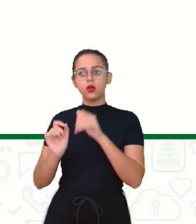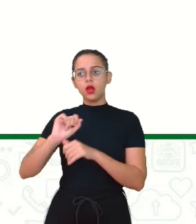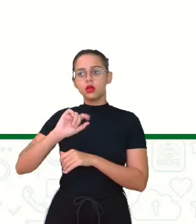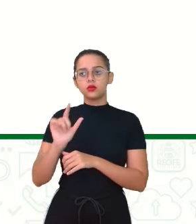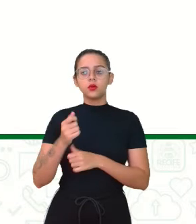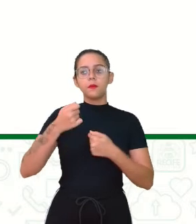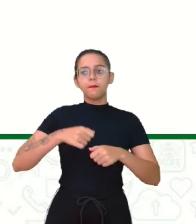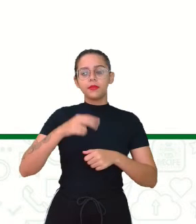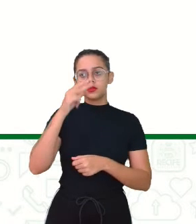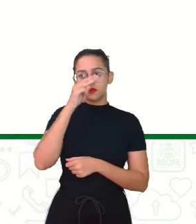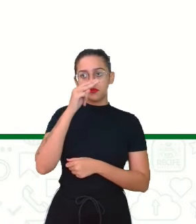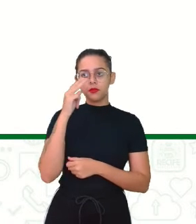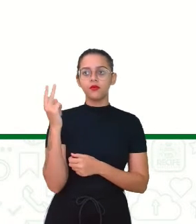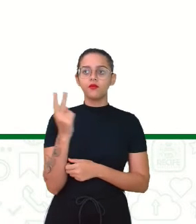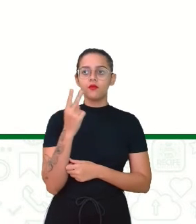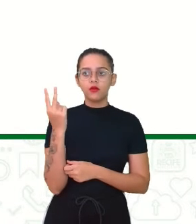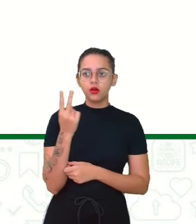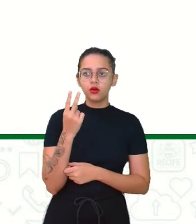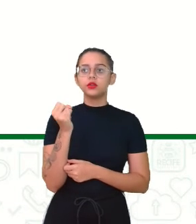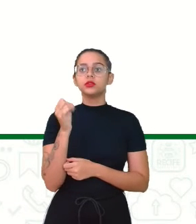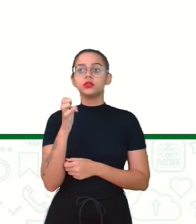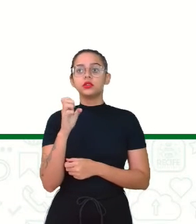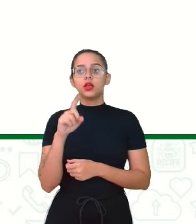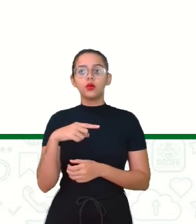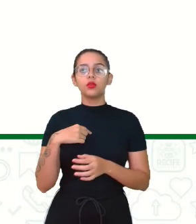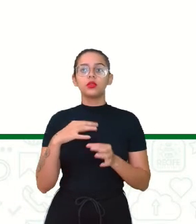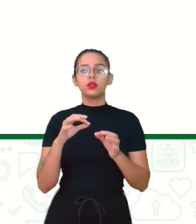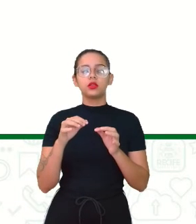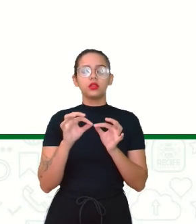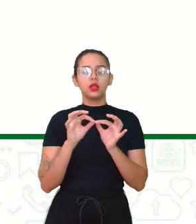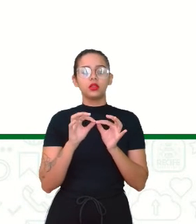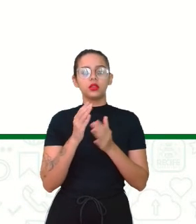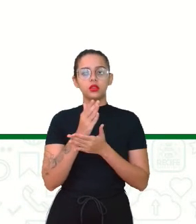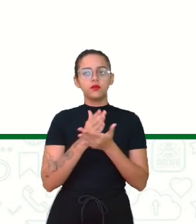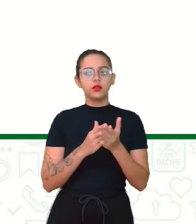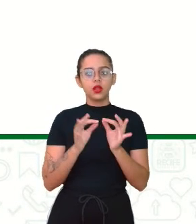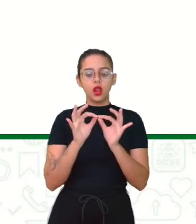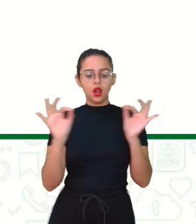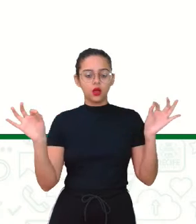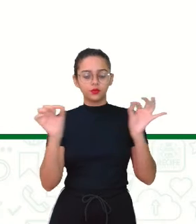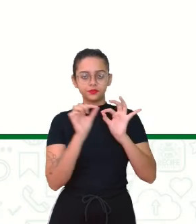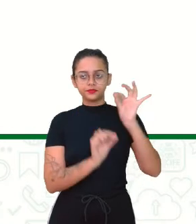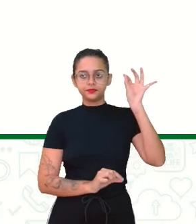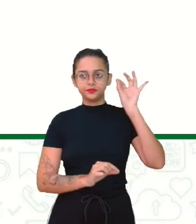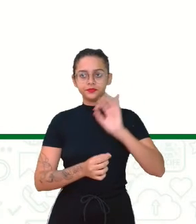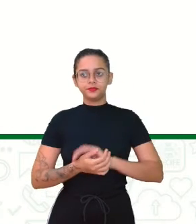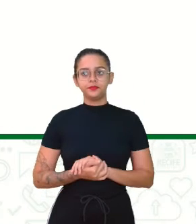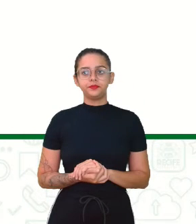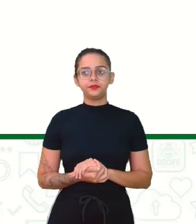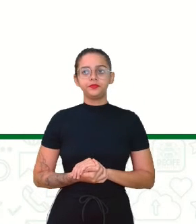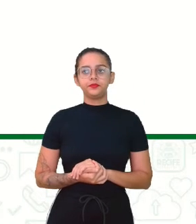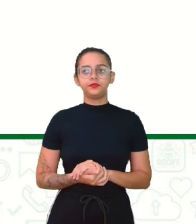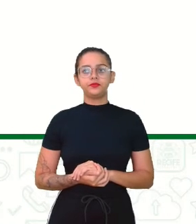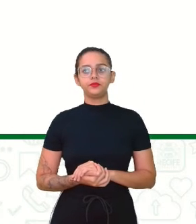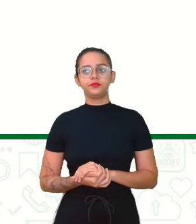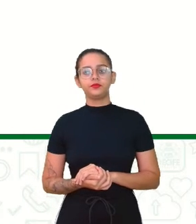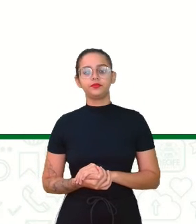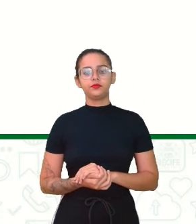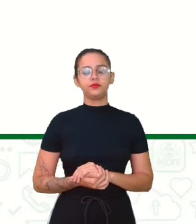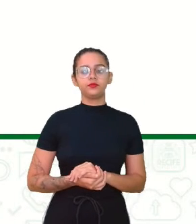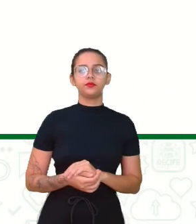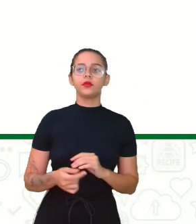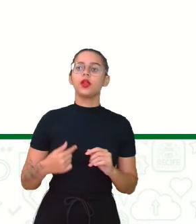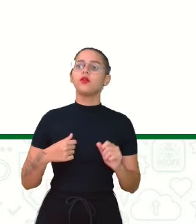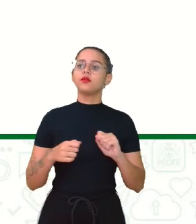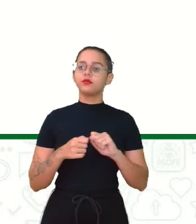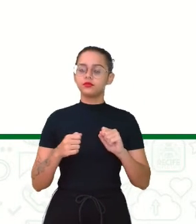dar o mesmo valor se eu dividir a largura do caderno vermelho pela largura do caderno azul. Nesse caso aí, eu